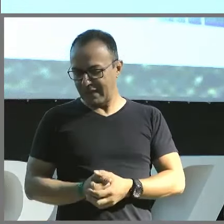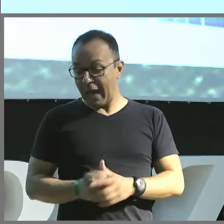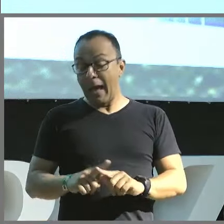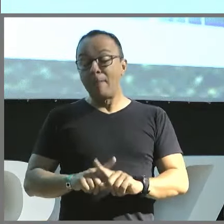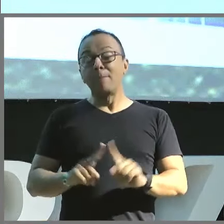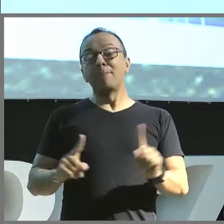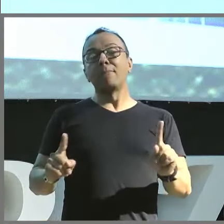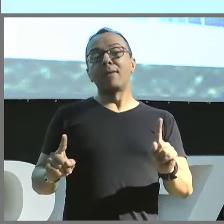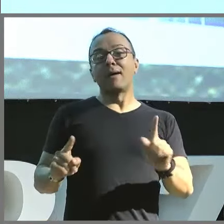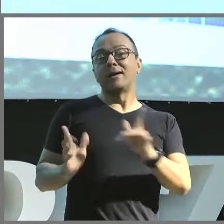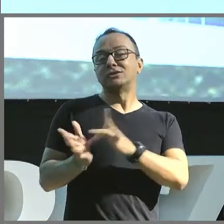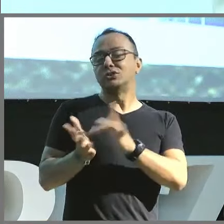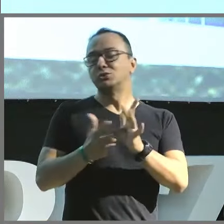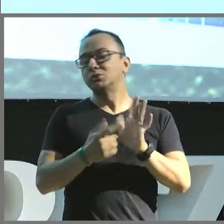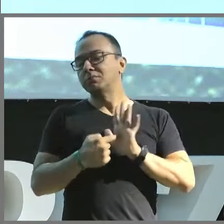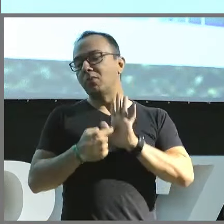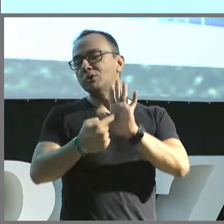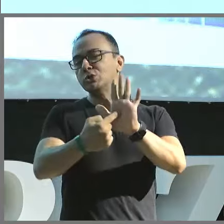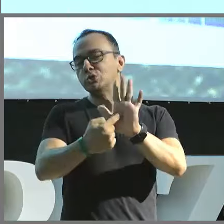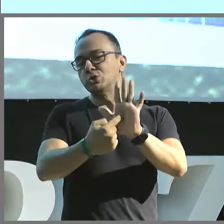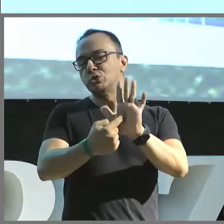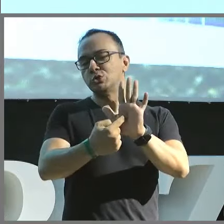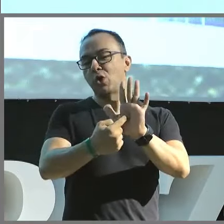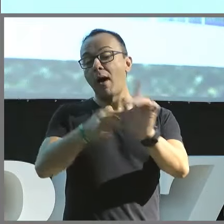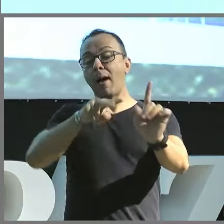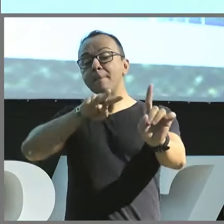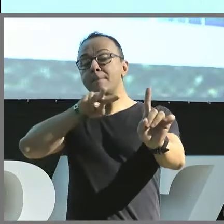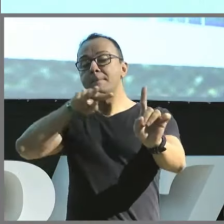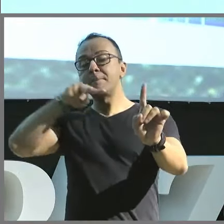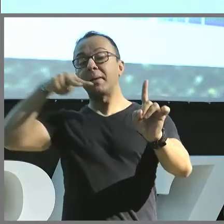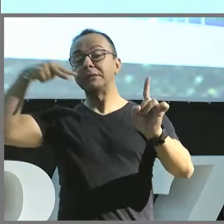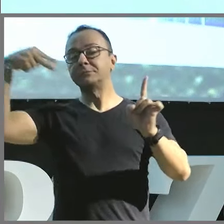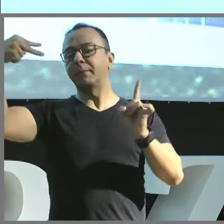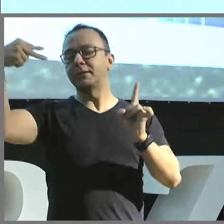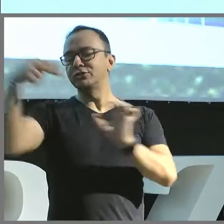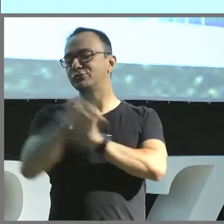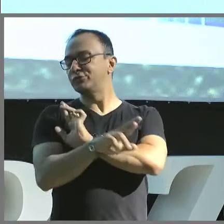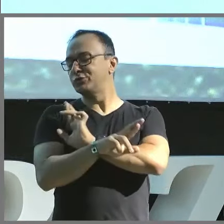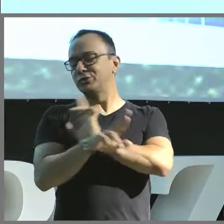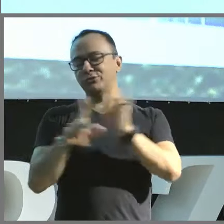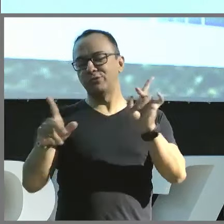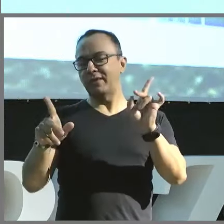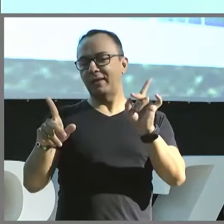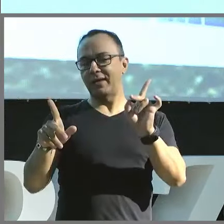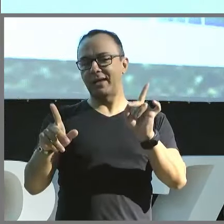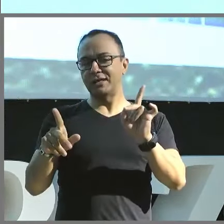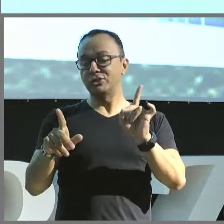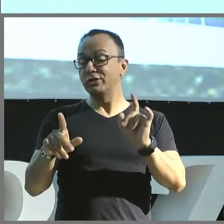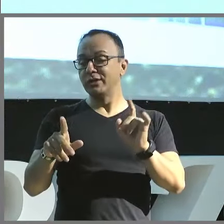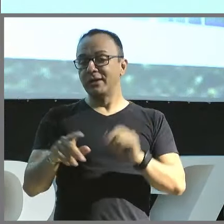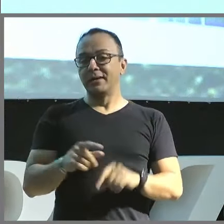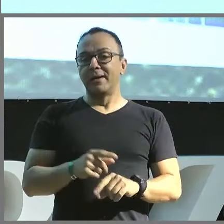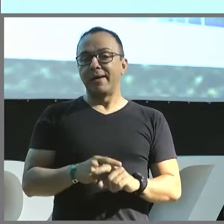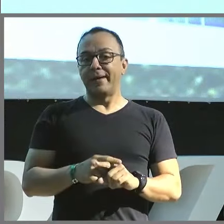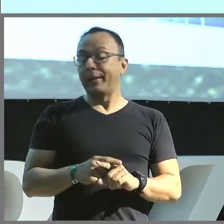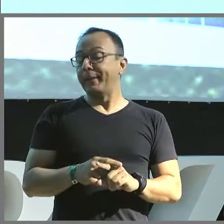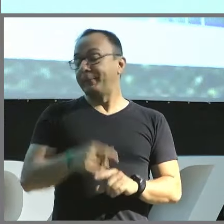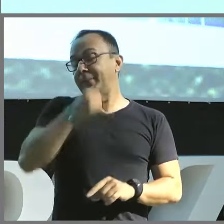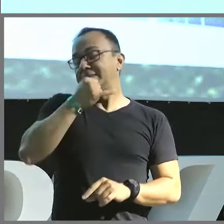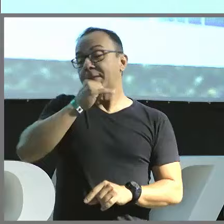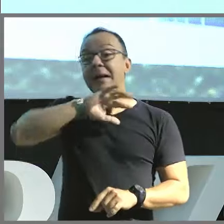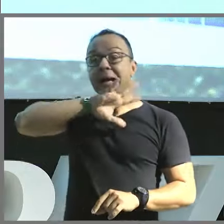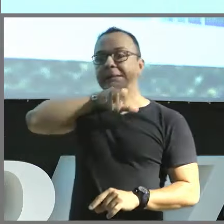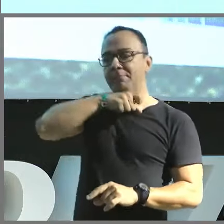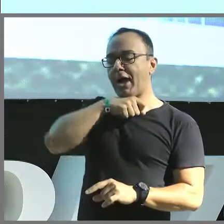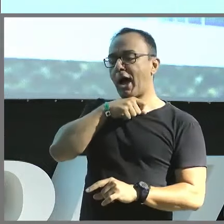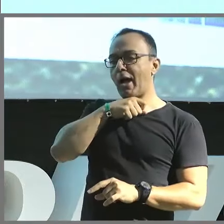de poder lidar com a violência. Porque o animal faz reagindo no mecanismo de sobrevivência. Os